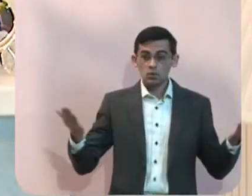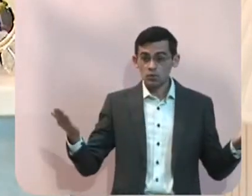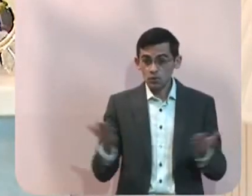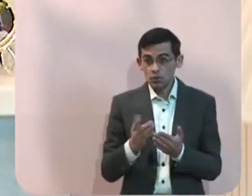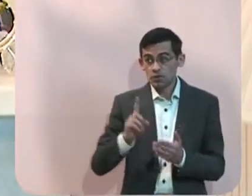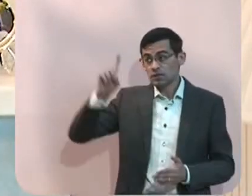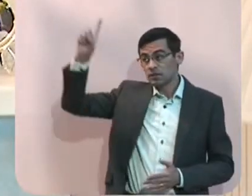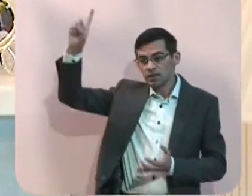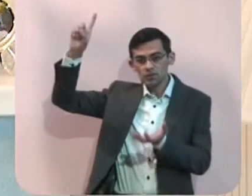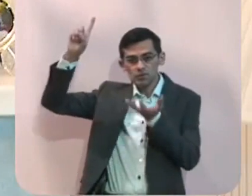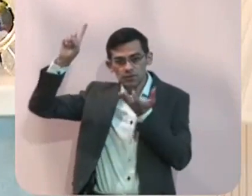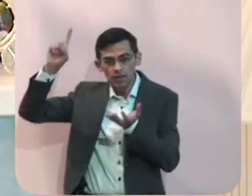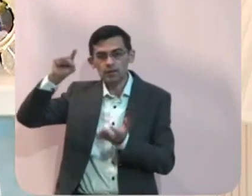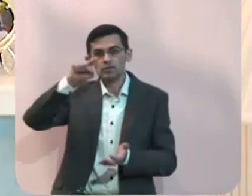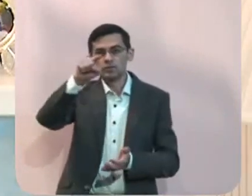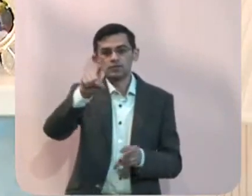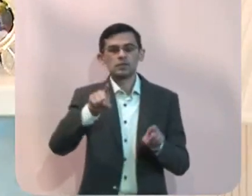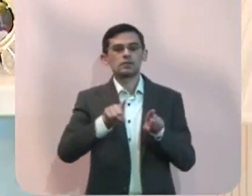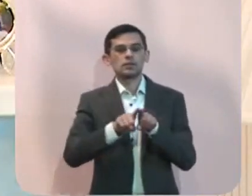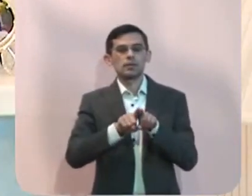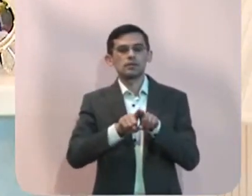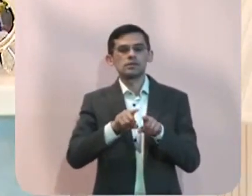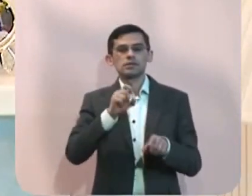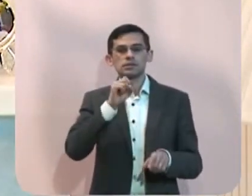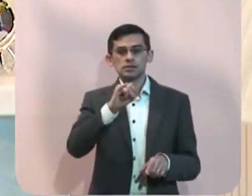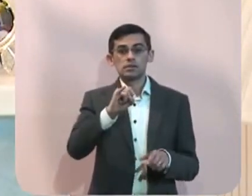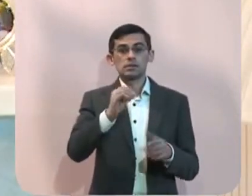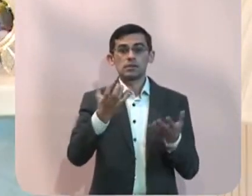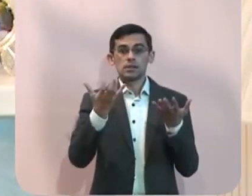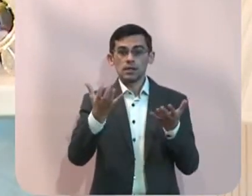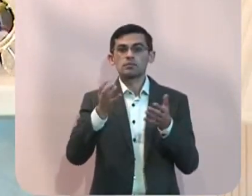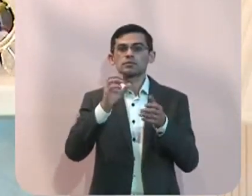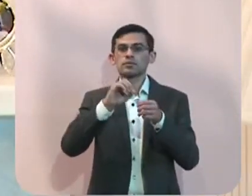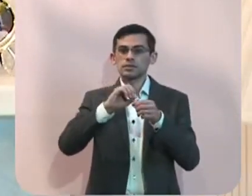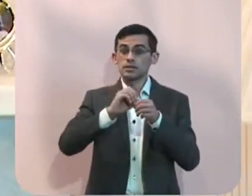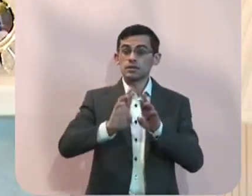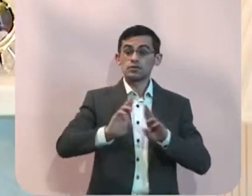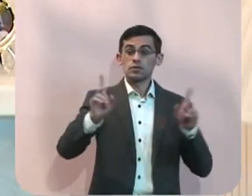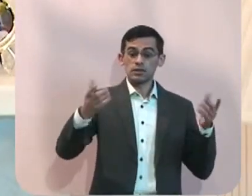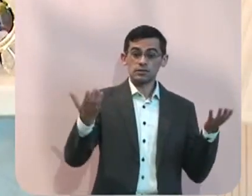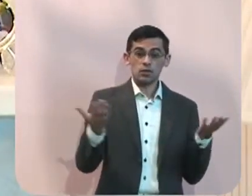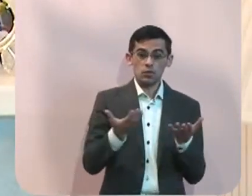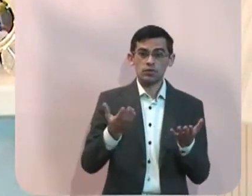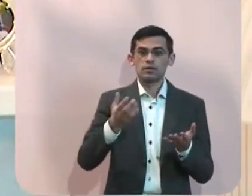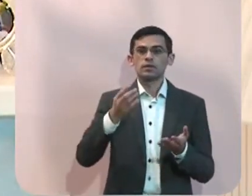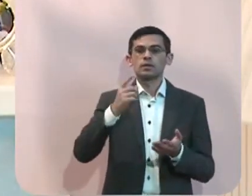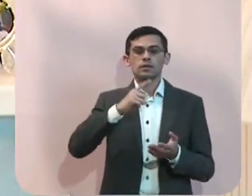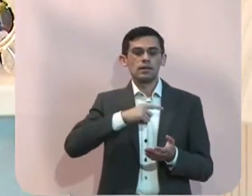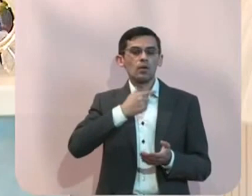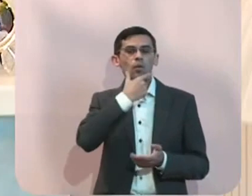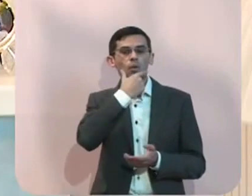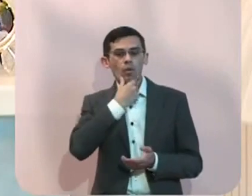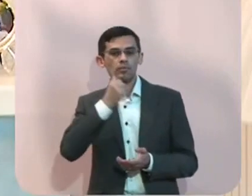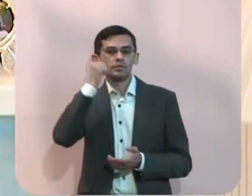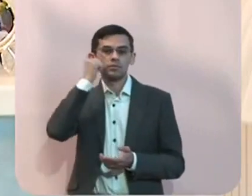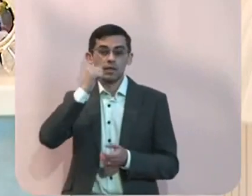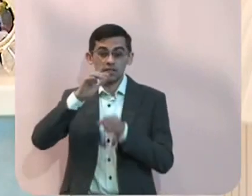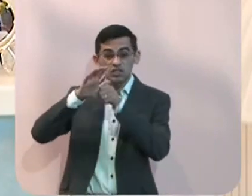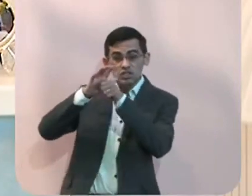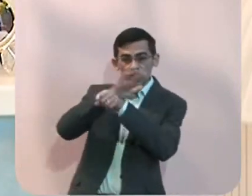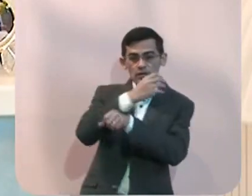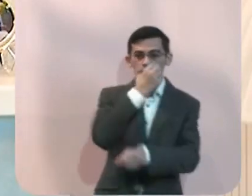seja alguém assim. Se nós queremos ser uma igreja relevante, precisamos de homens e mulheres que sejam cheios